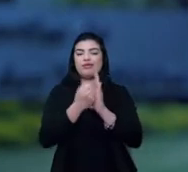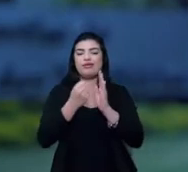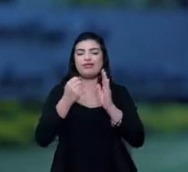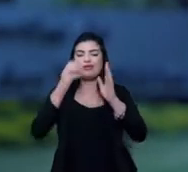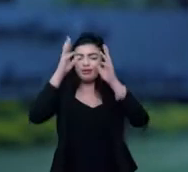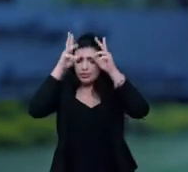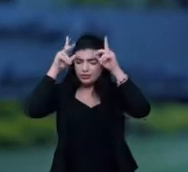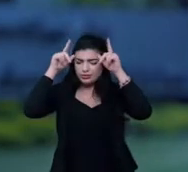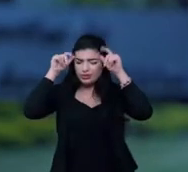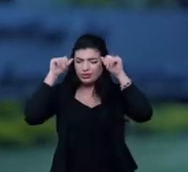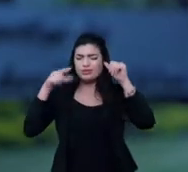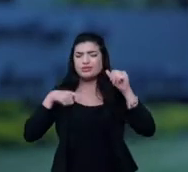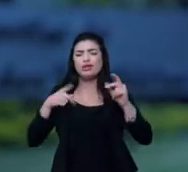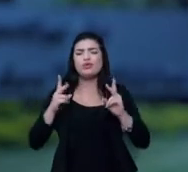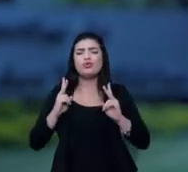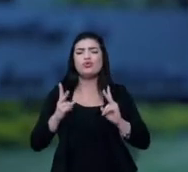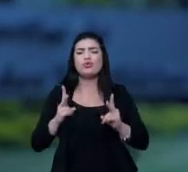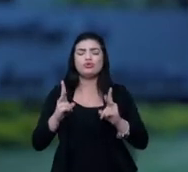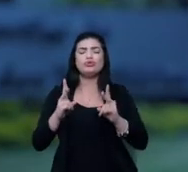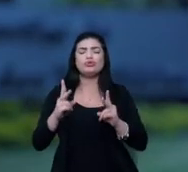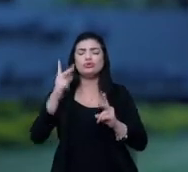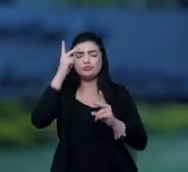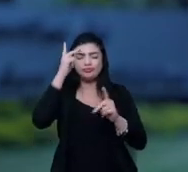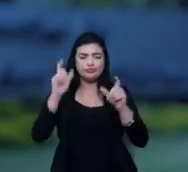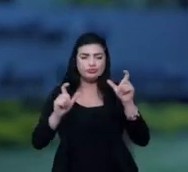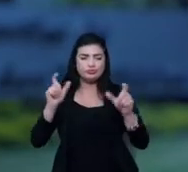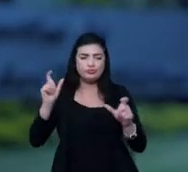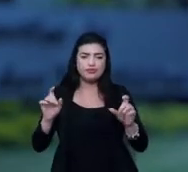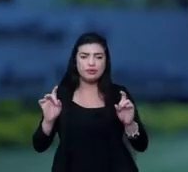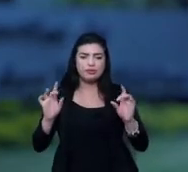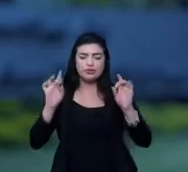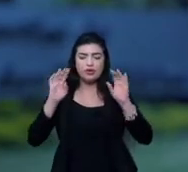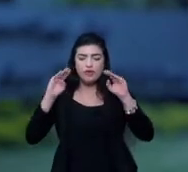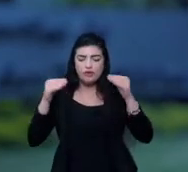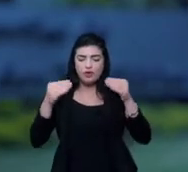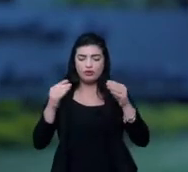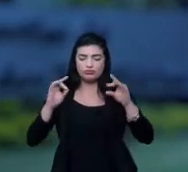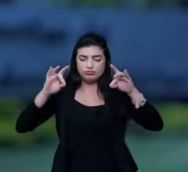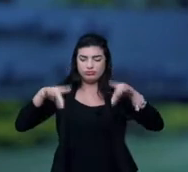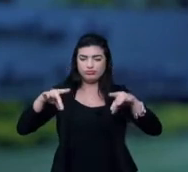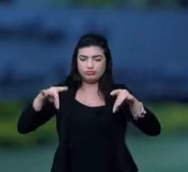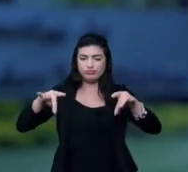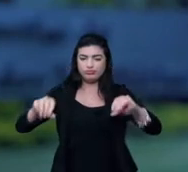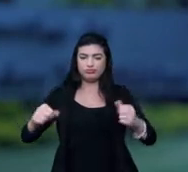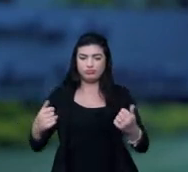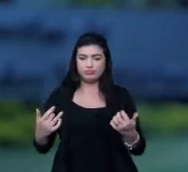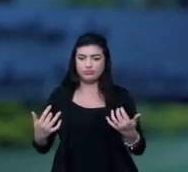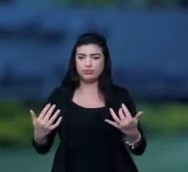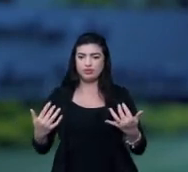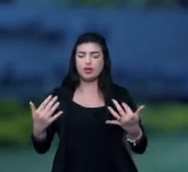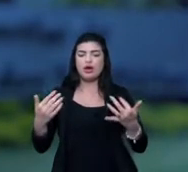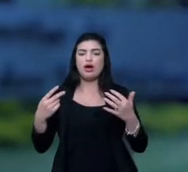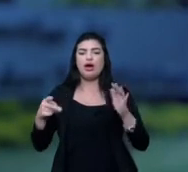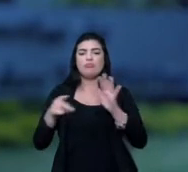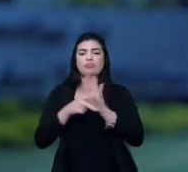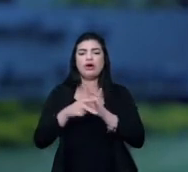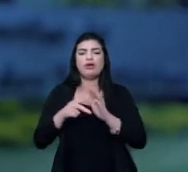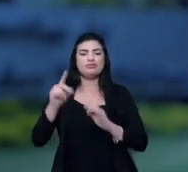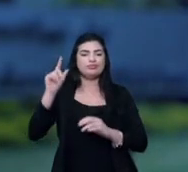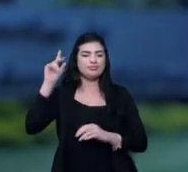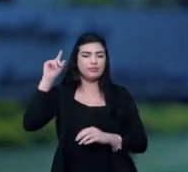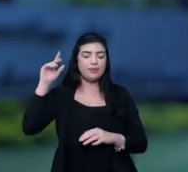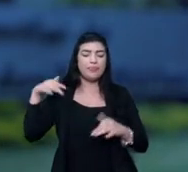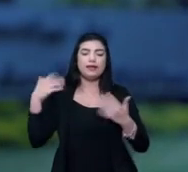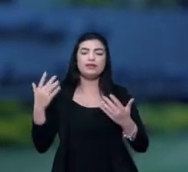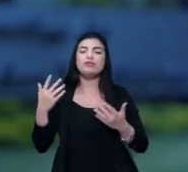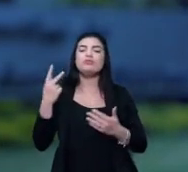do sertão, que as pessoas, as especiarias que as pessoas cultivavam lá eram chamadas de drogas do sertão há um certo tempo. Então esse sertão no sentido assim, o que é que dá